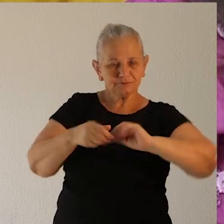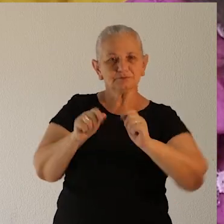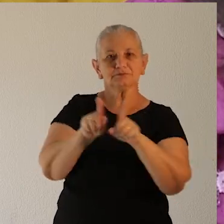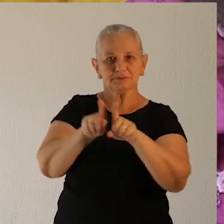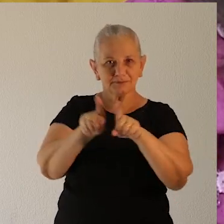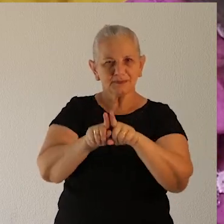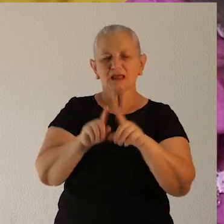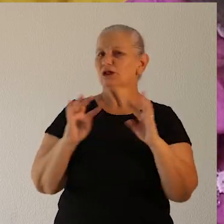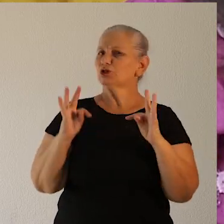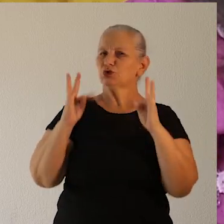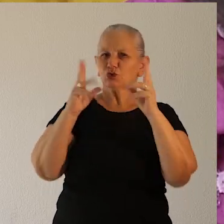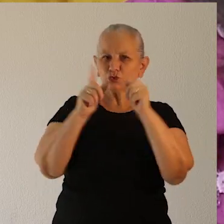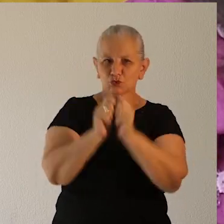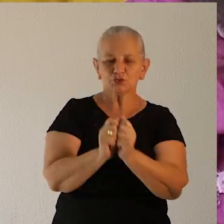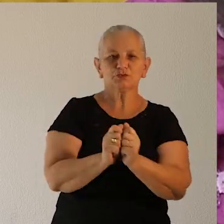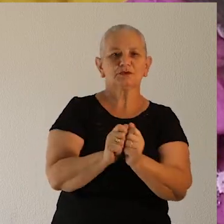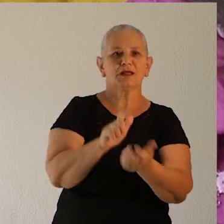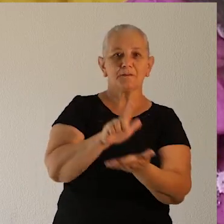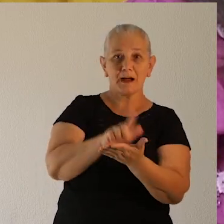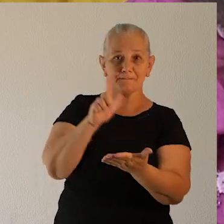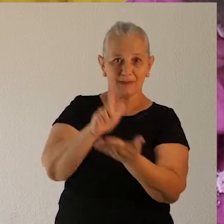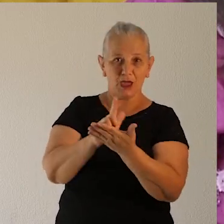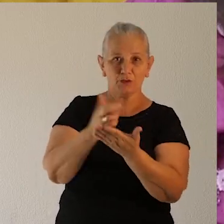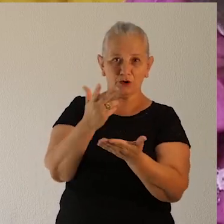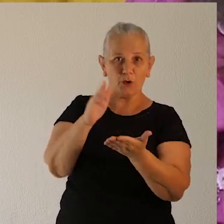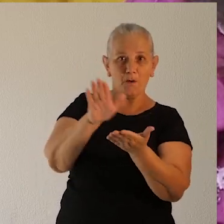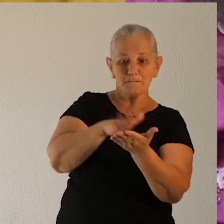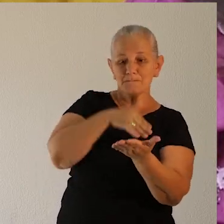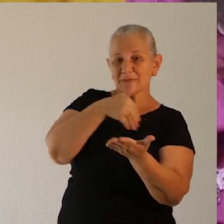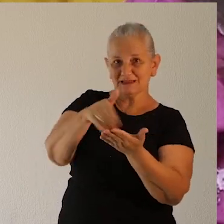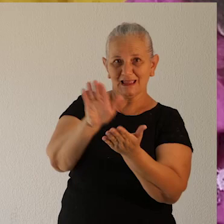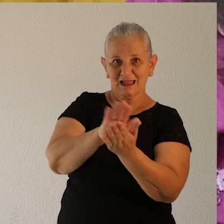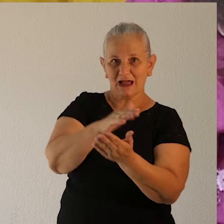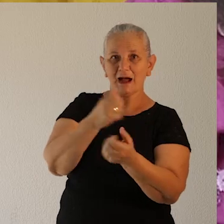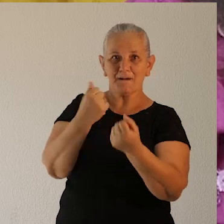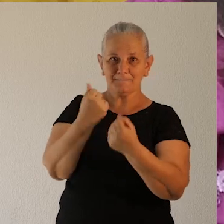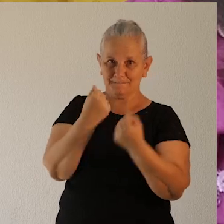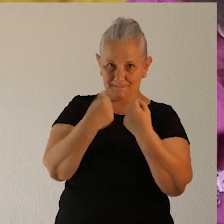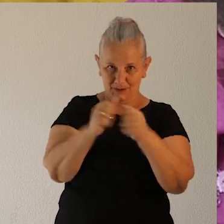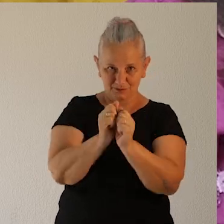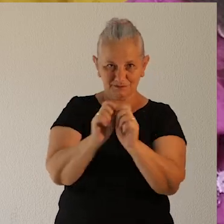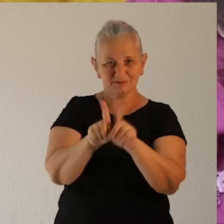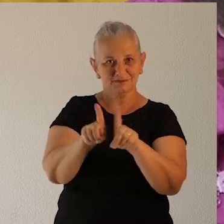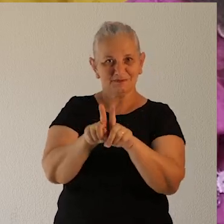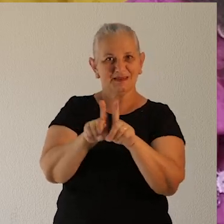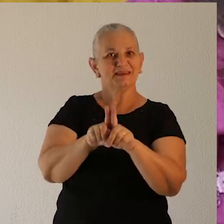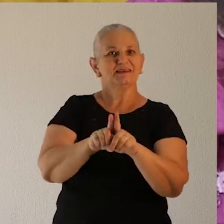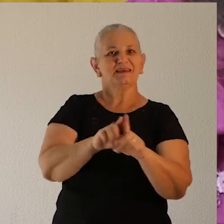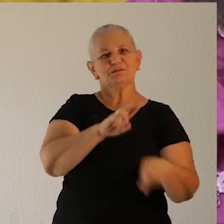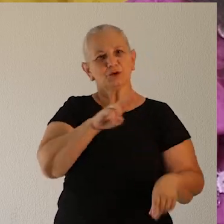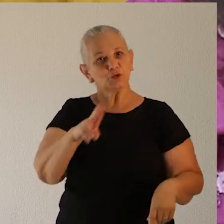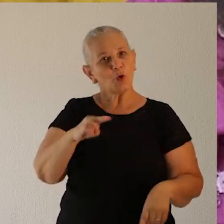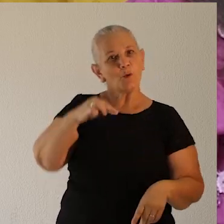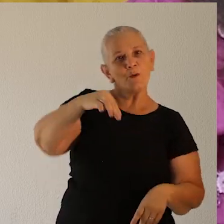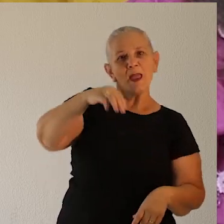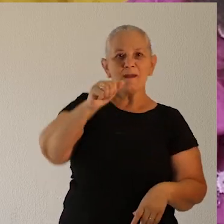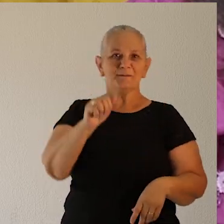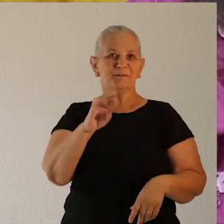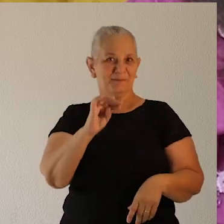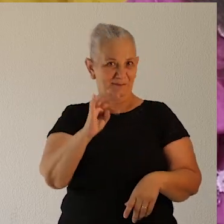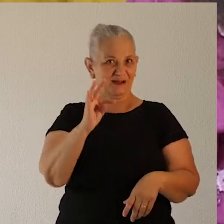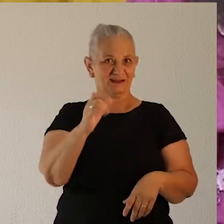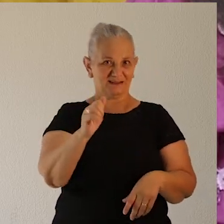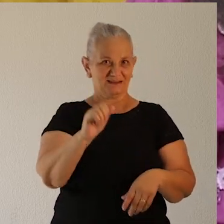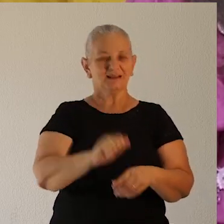Edith. Tem papel manteiga para o Veiga. Tem papel carta para a Marta. Tem papel almaço para o